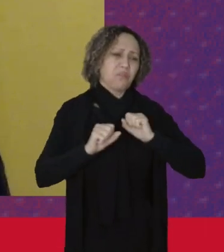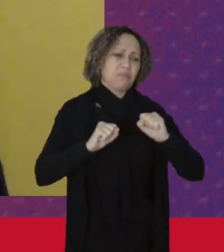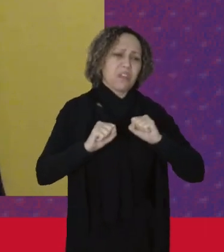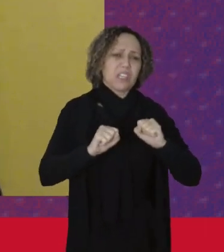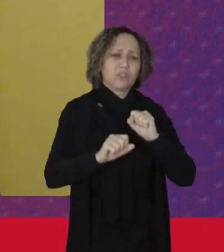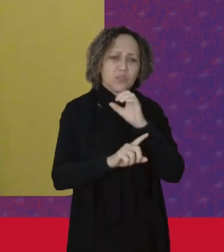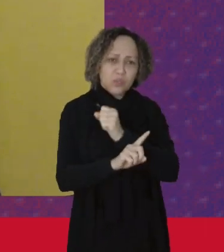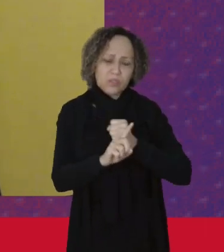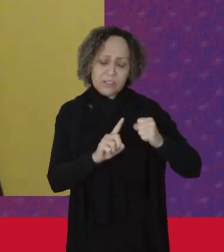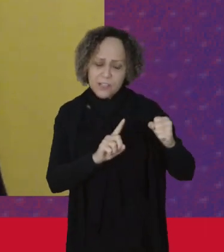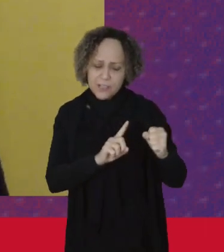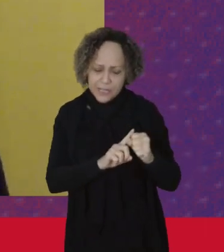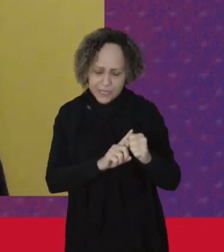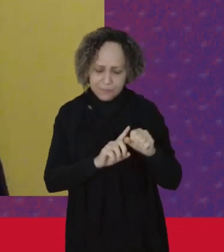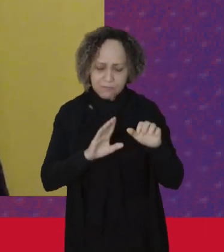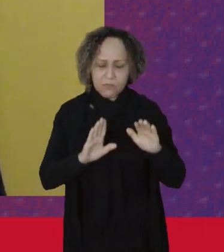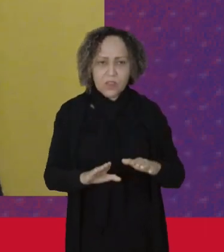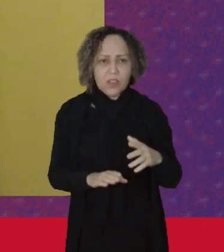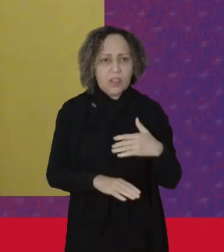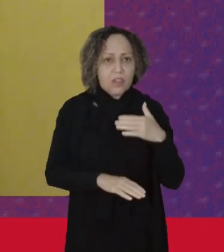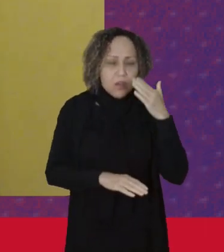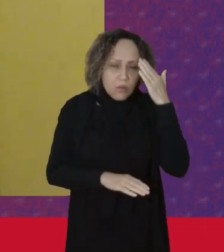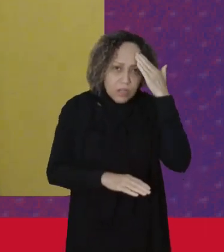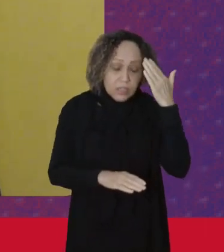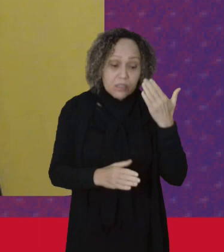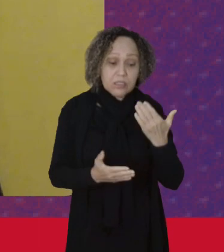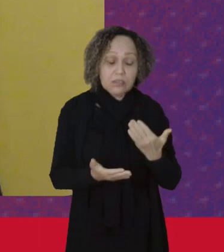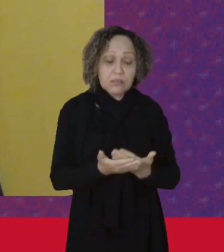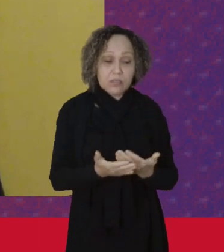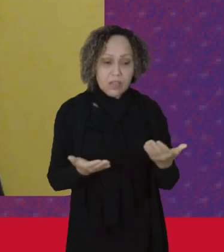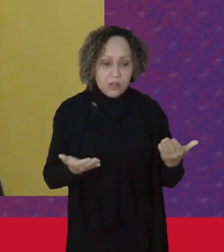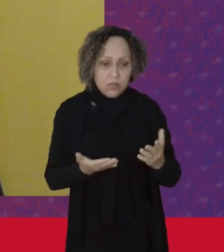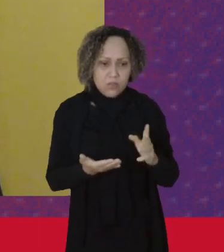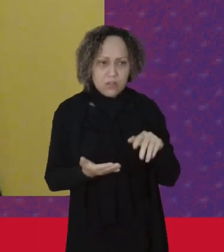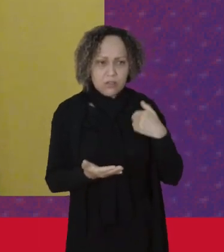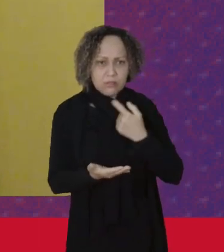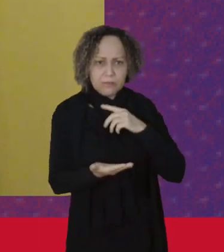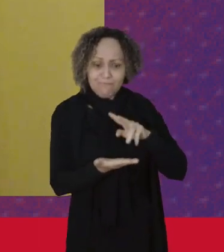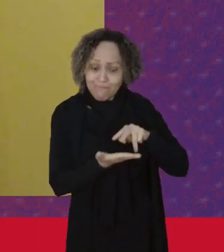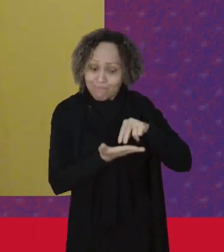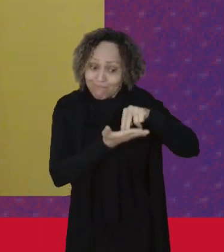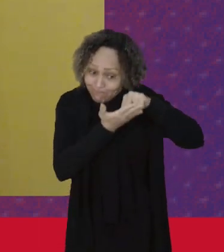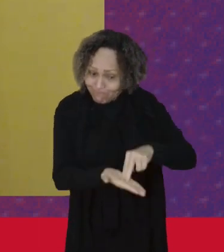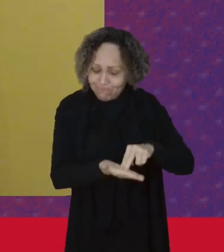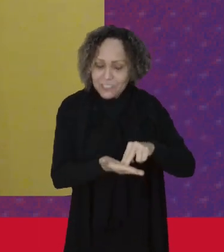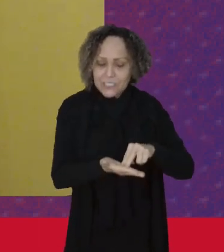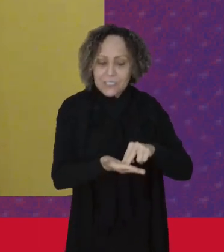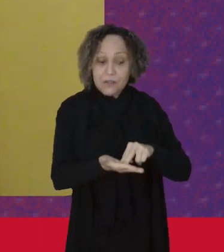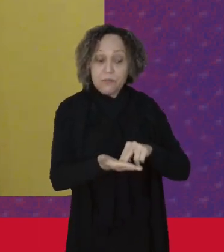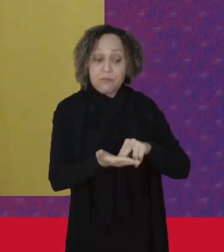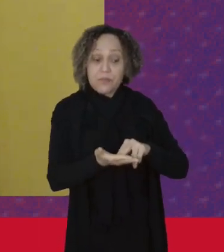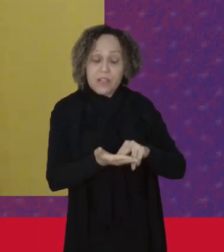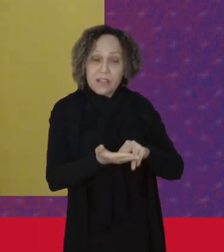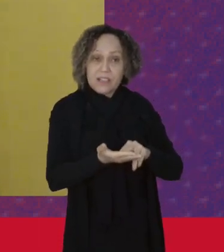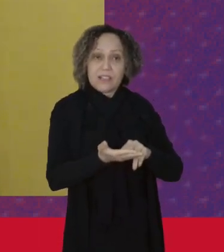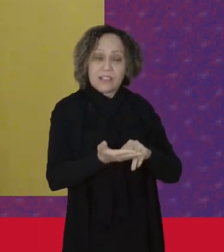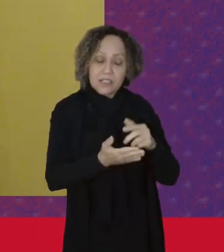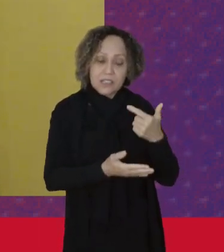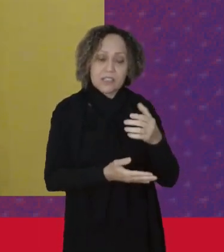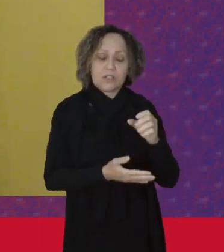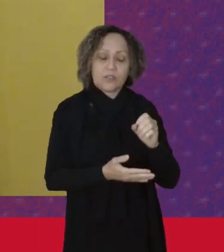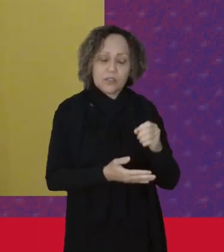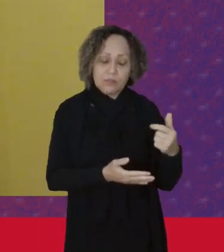que esse ano a resistência aumenta para que a gente tenha uma reversão desse quadro com a eleição do presidente Lula em